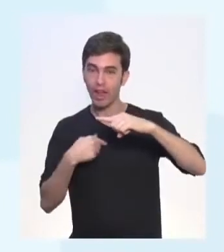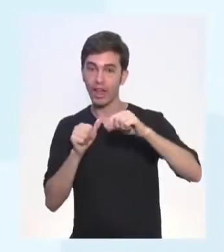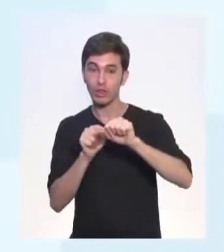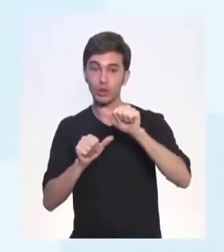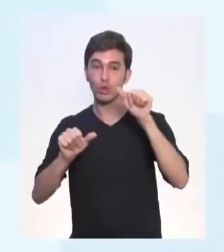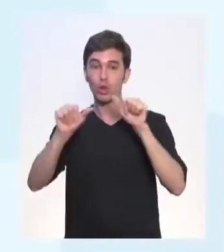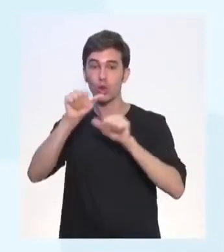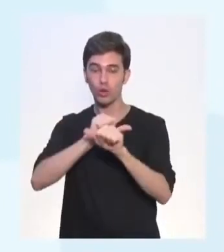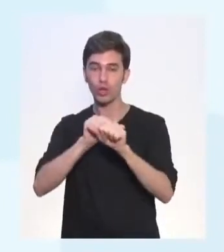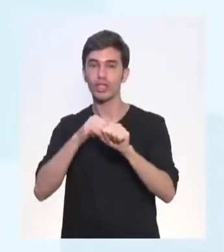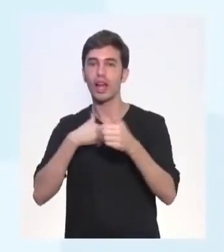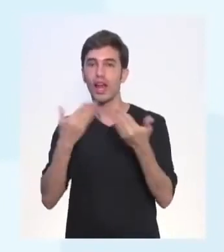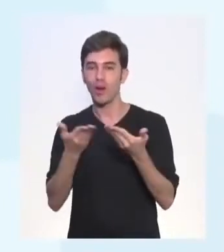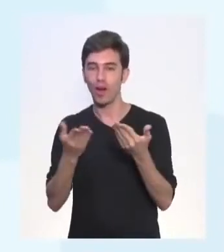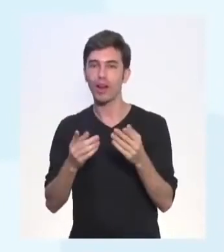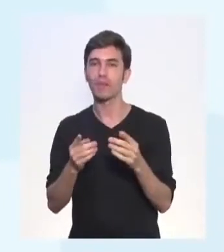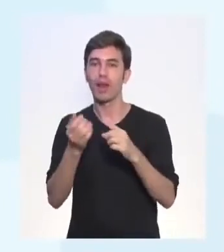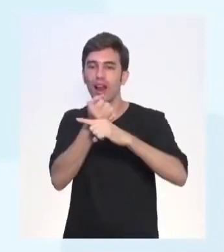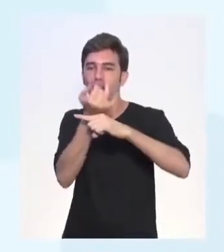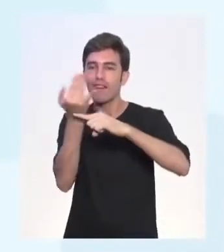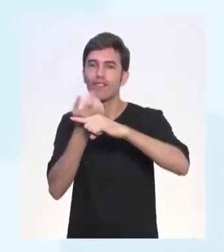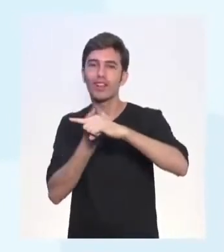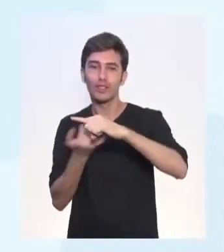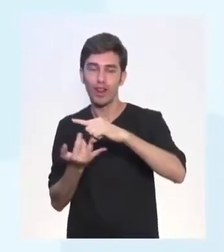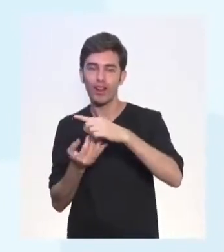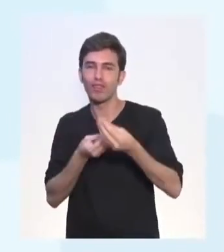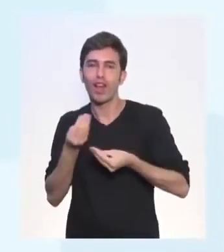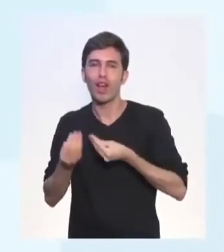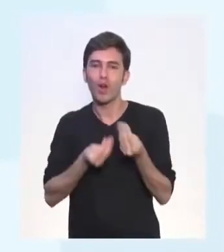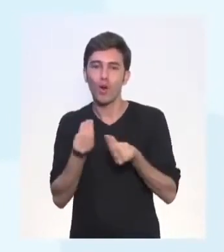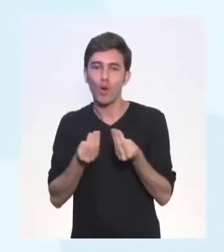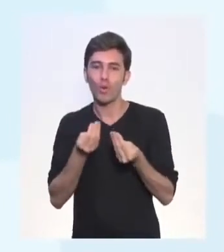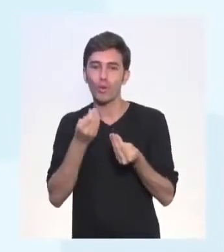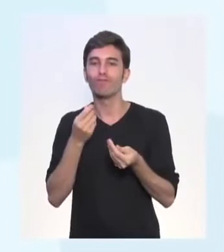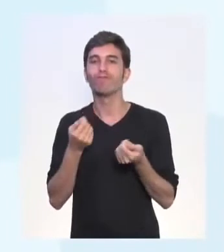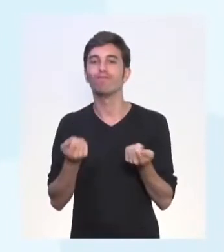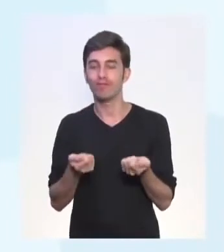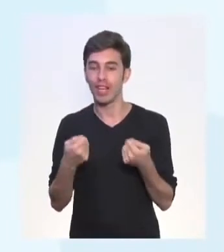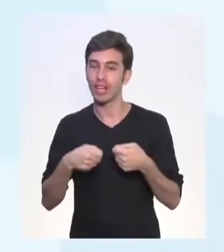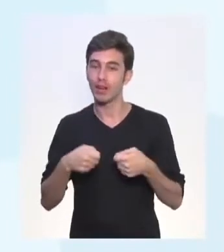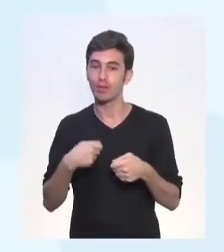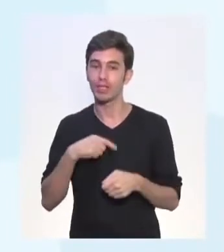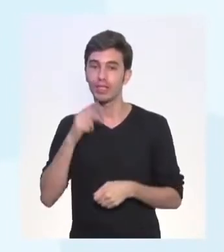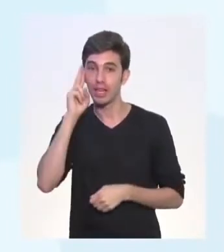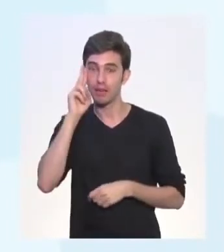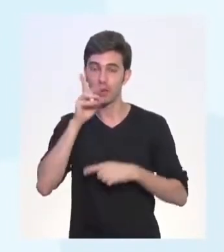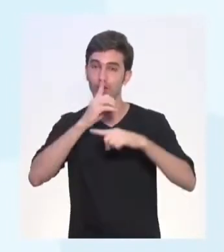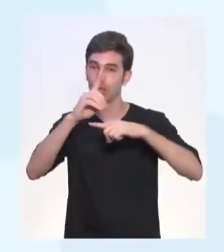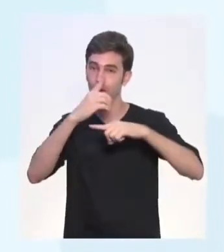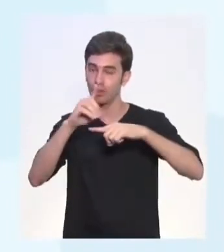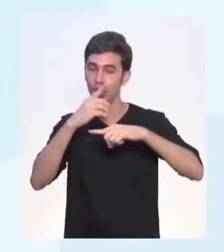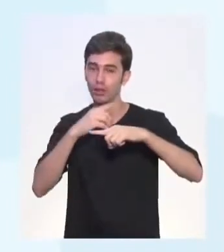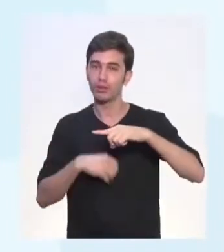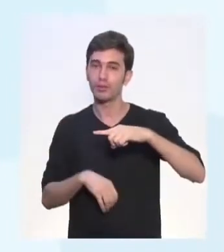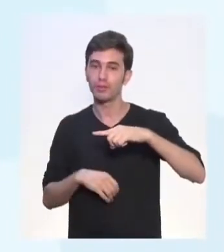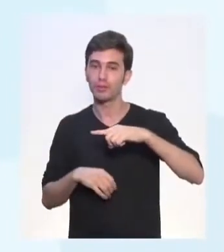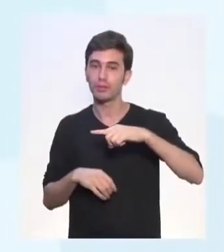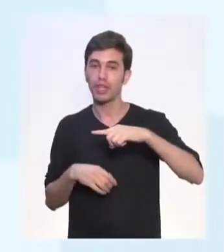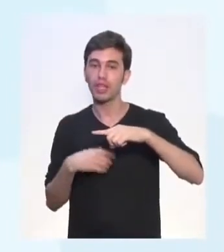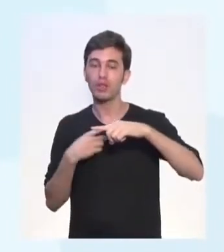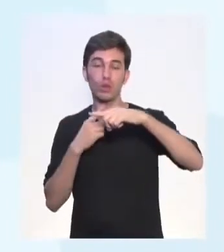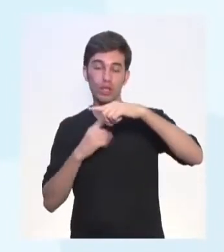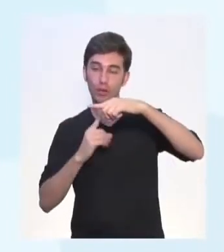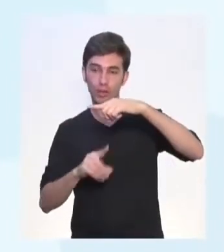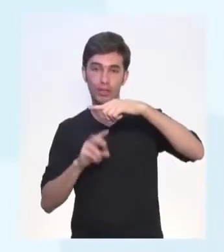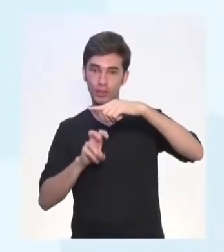esse decimal para a forma fracionária. Sim. Então, o que temos aqui? Não podemos esquecer que tem o denominador sim. Quando eu falo 25